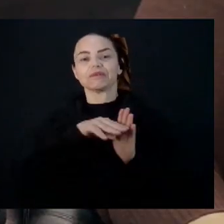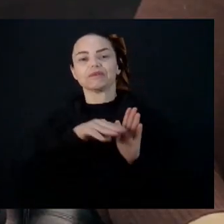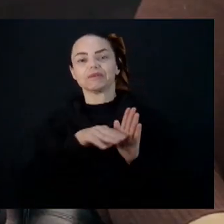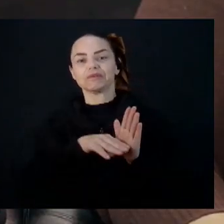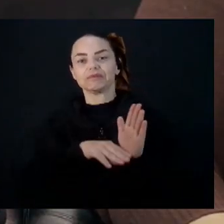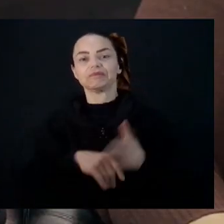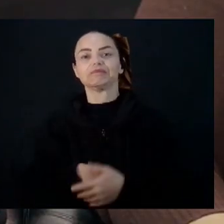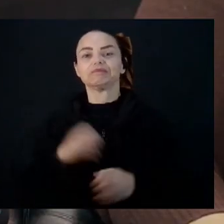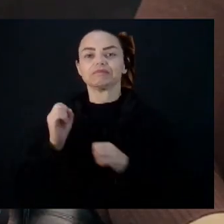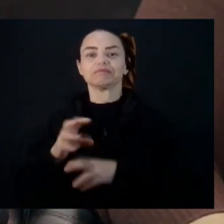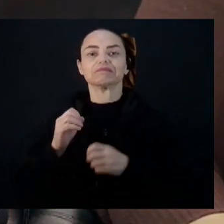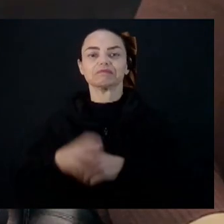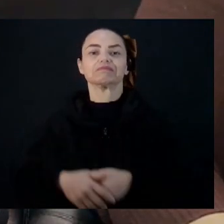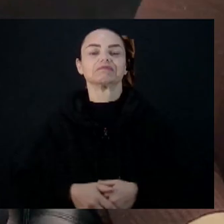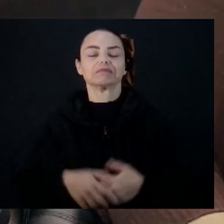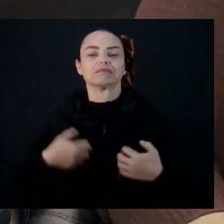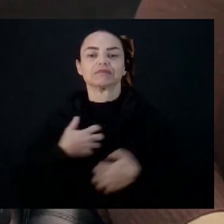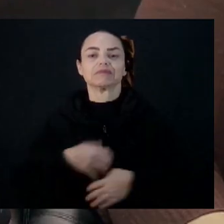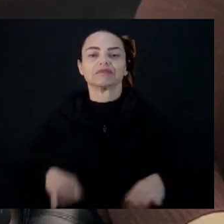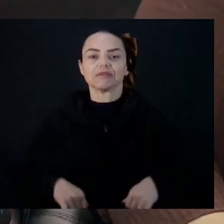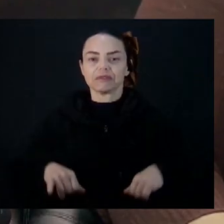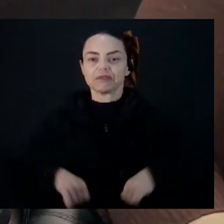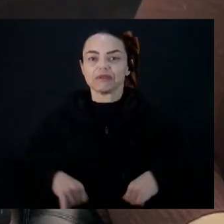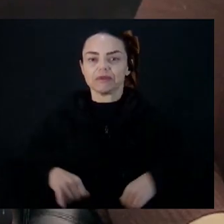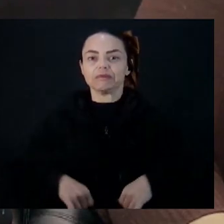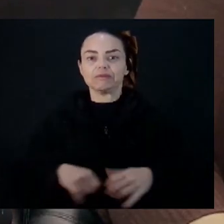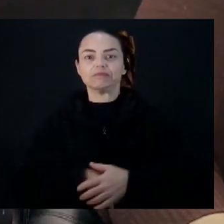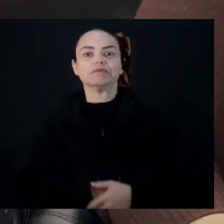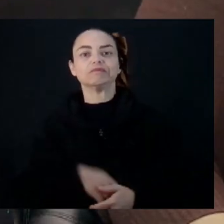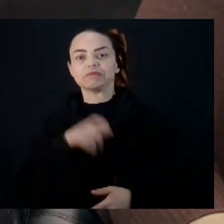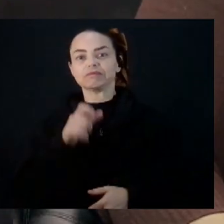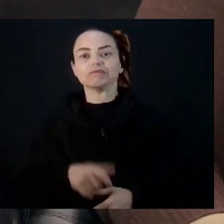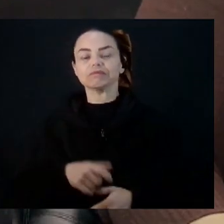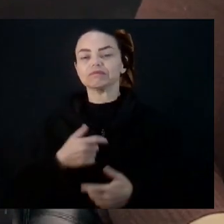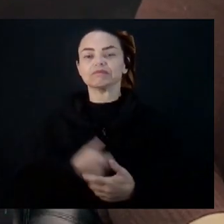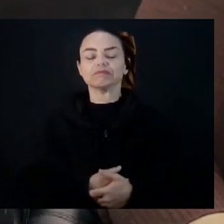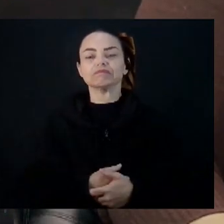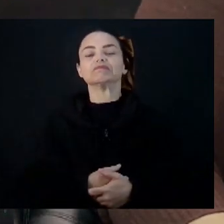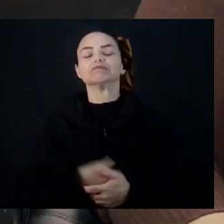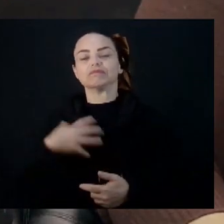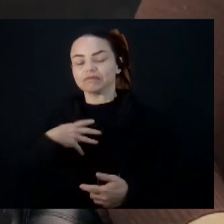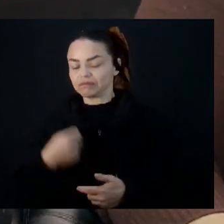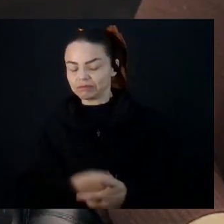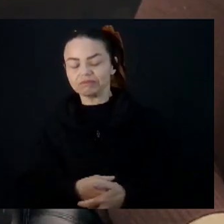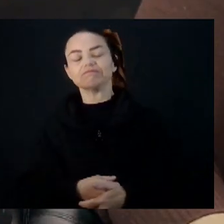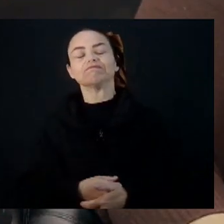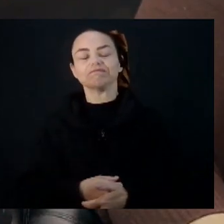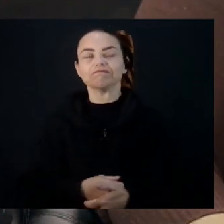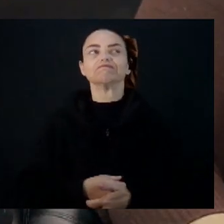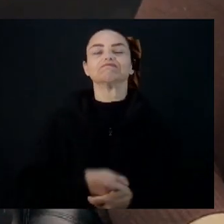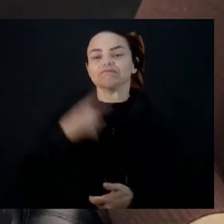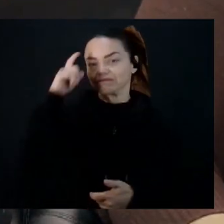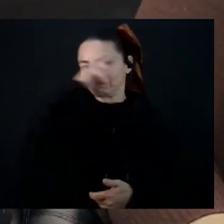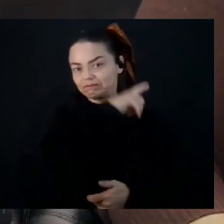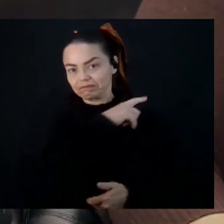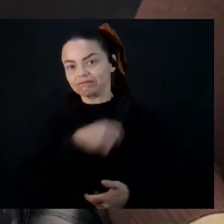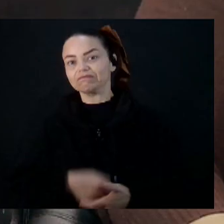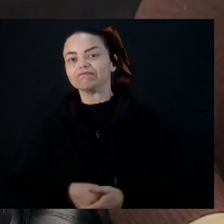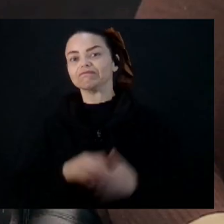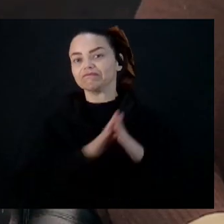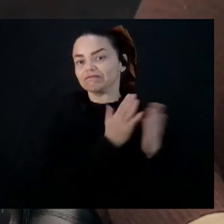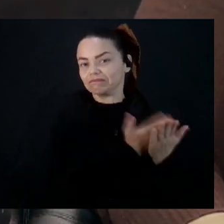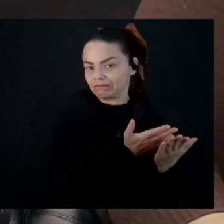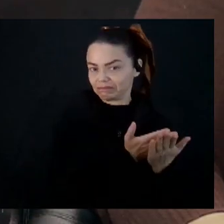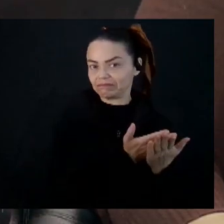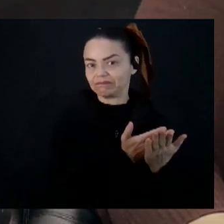para não causar sofrimento. Quando a personalidade do filho é de uma maneira, você coloca ela numa escola que vai fazer uma